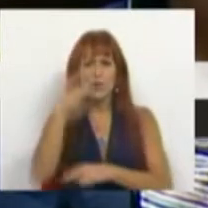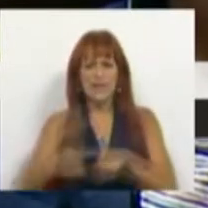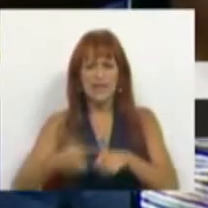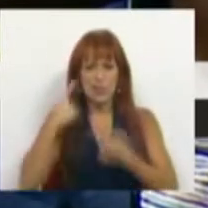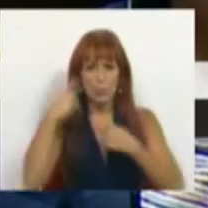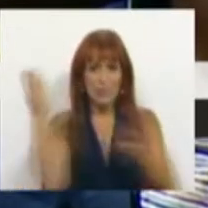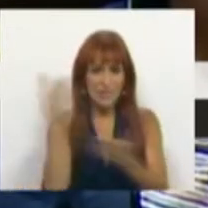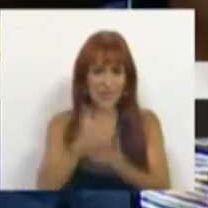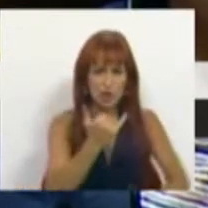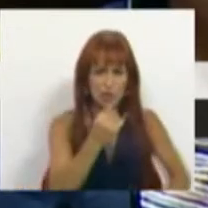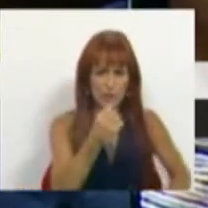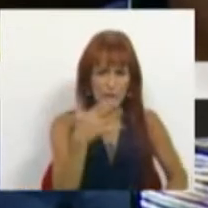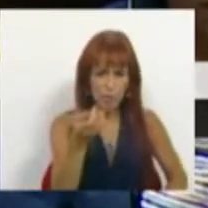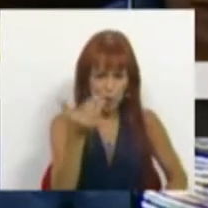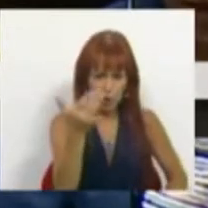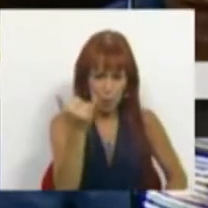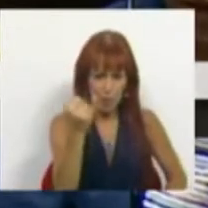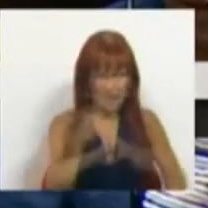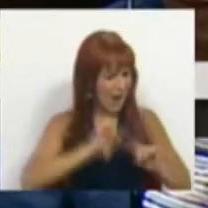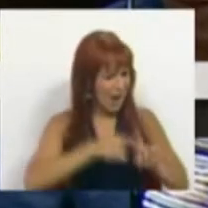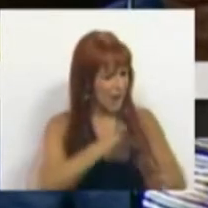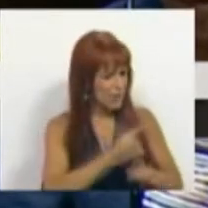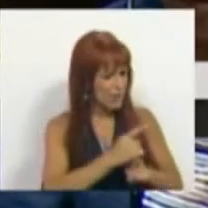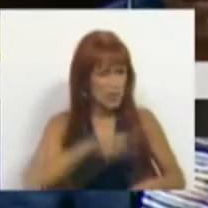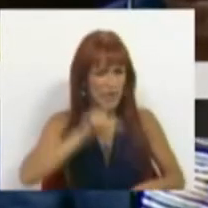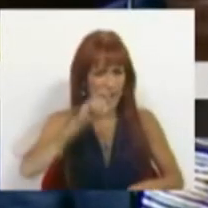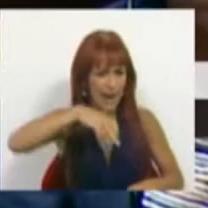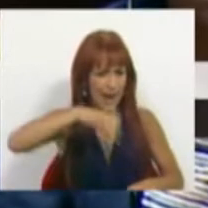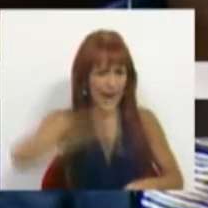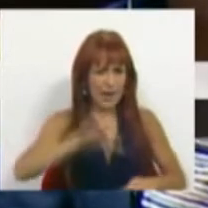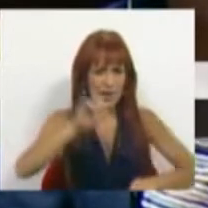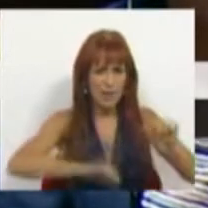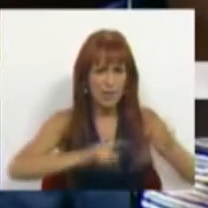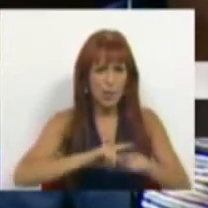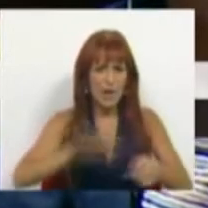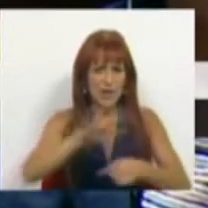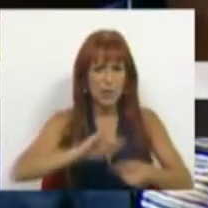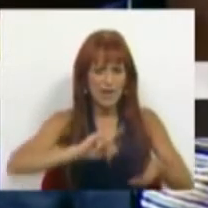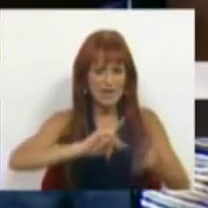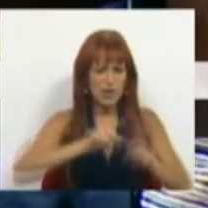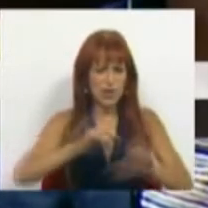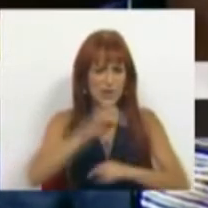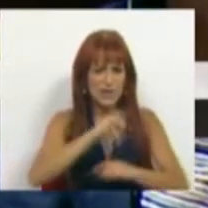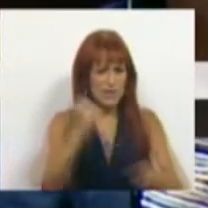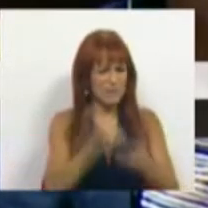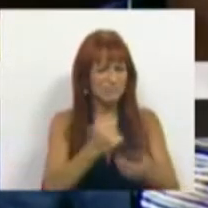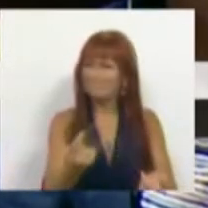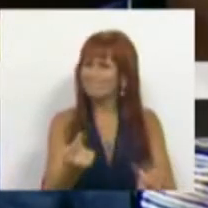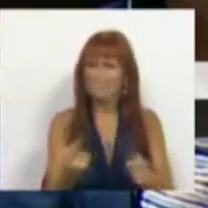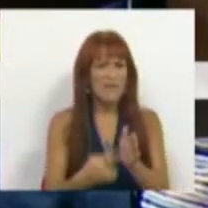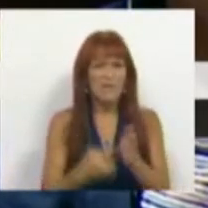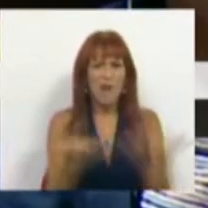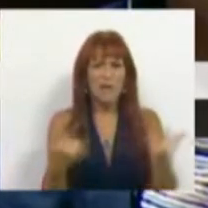desde 2012, também nesse mesmo ano, o LNEC, o Laboratório Nacional de Engenharia Civil, certificou deficiências funcionais